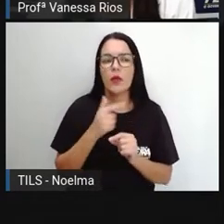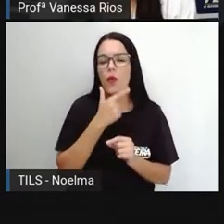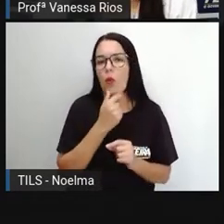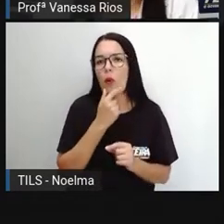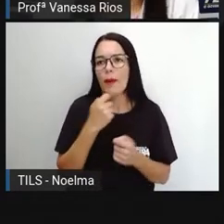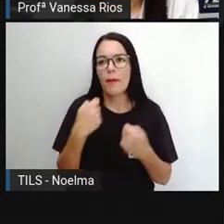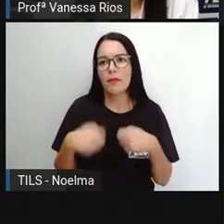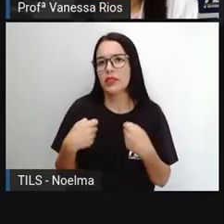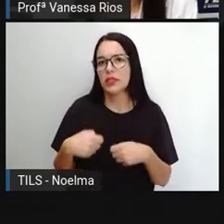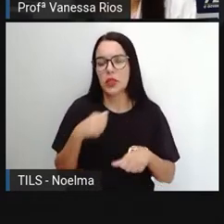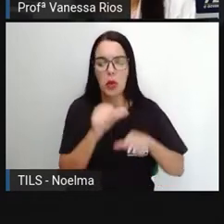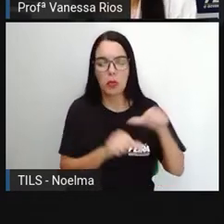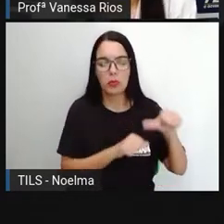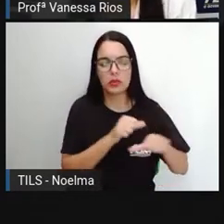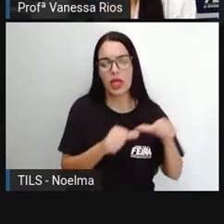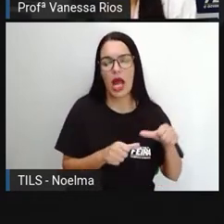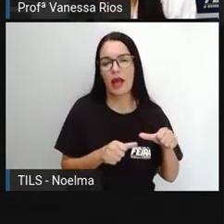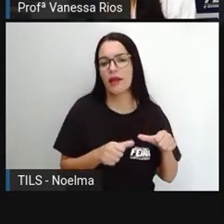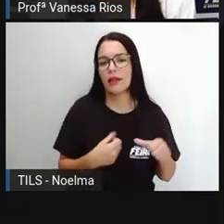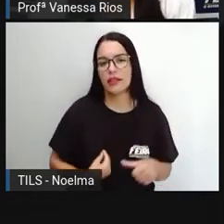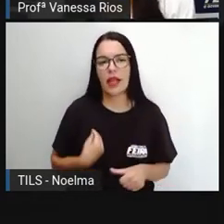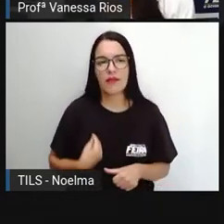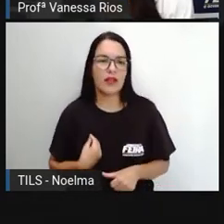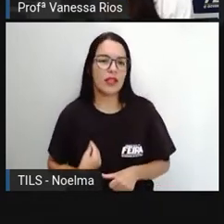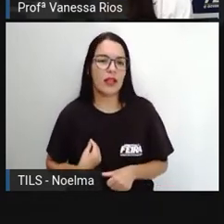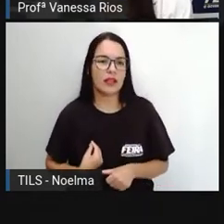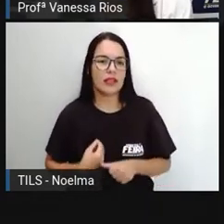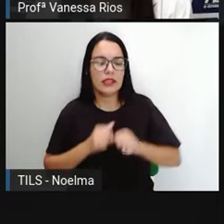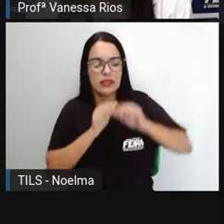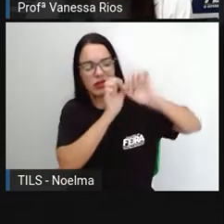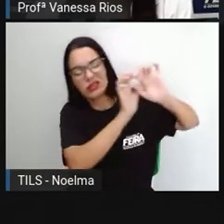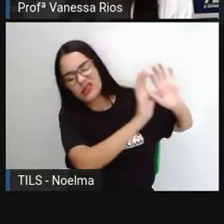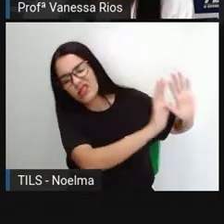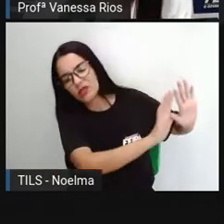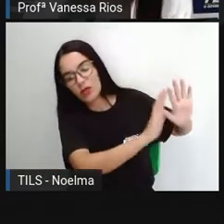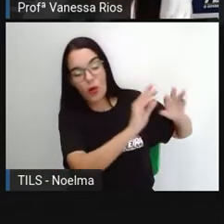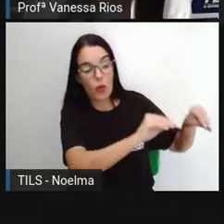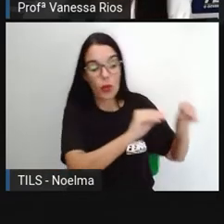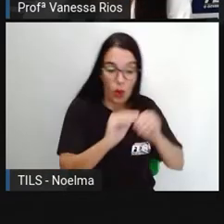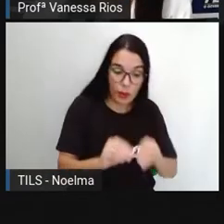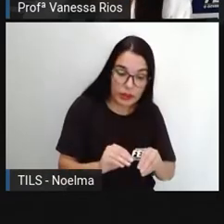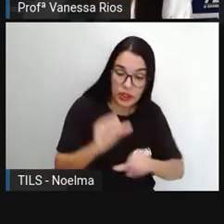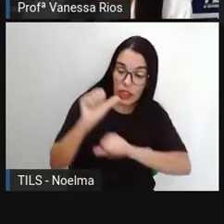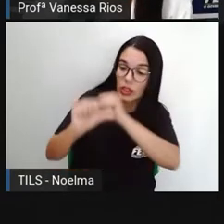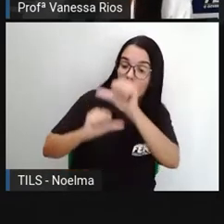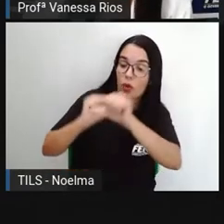deixasse de ser nômade e entrasse aí no sedentarismo.